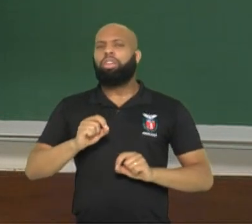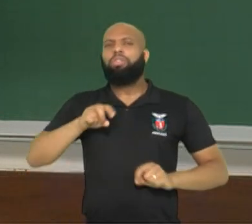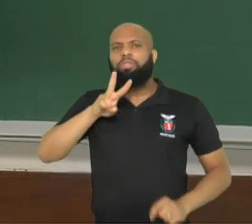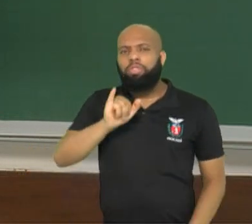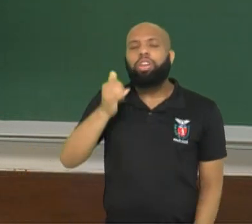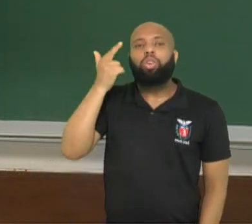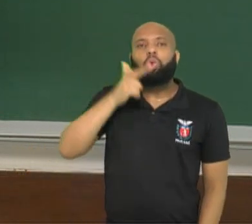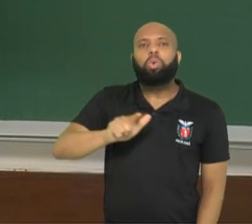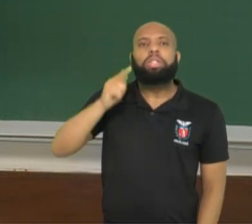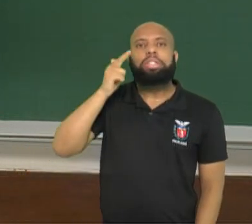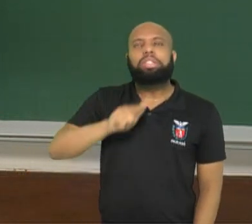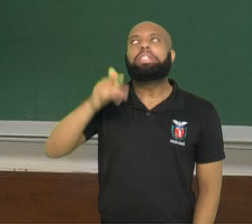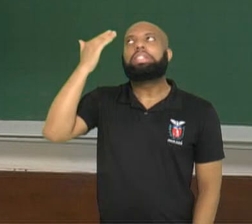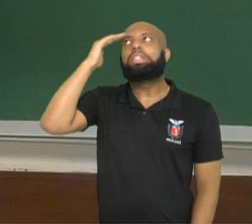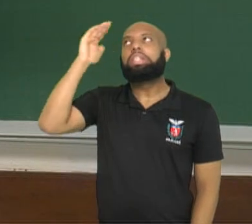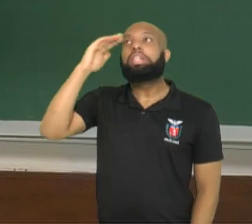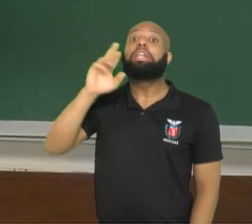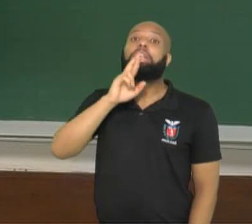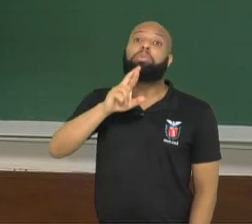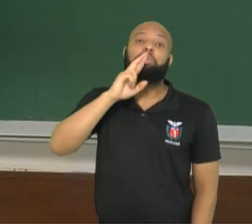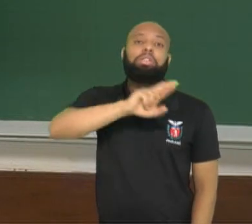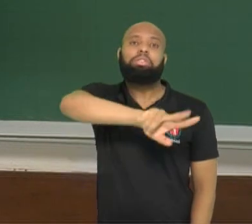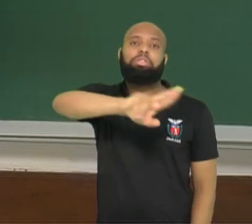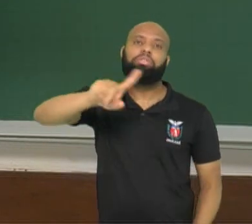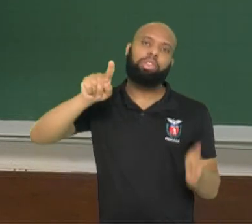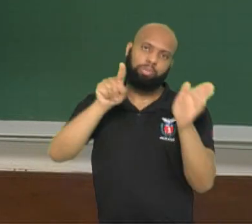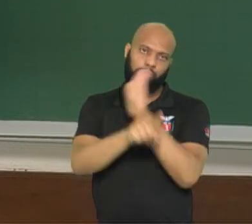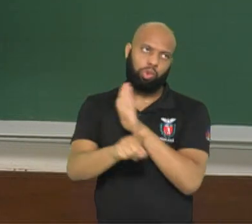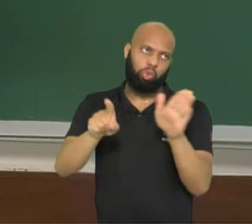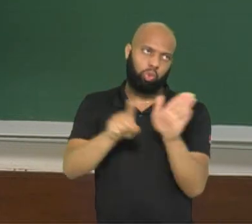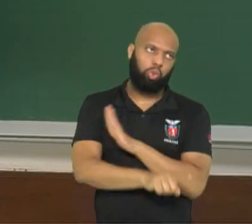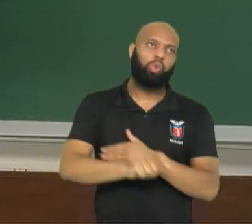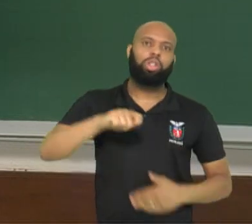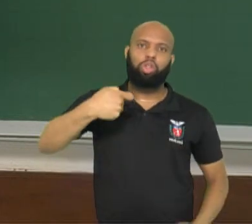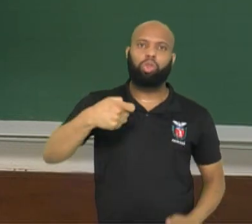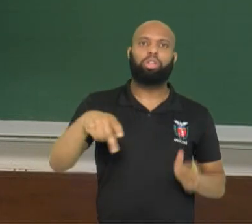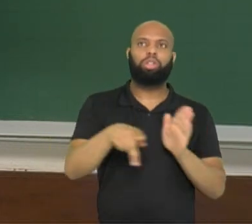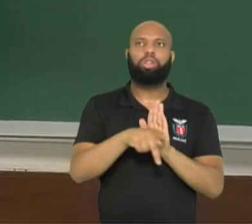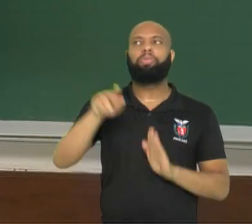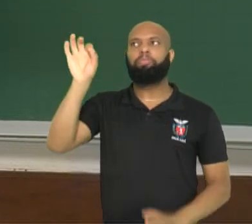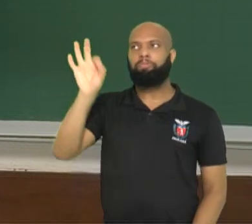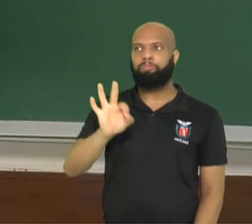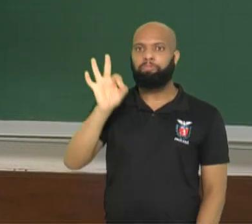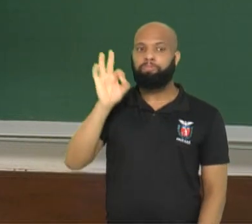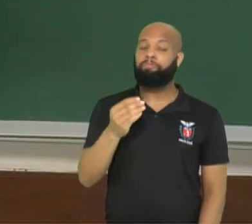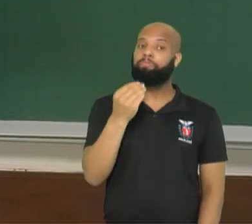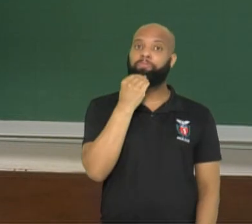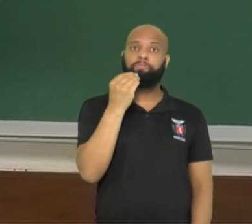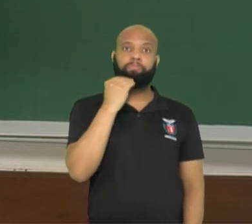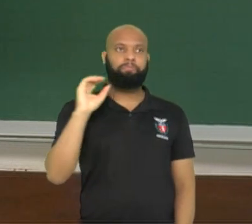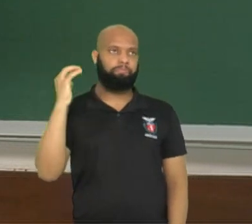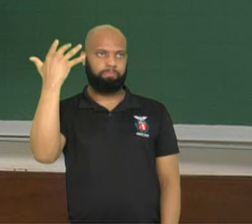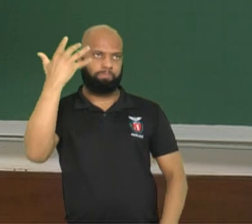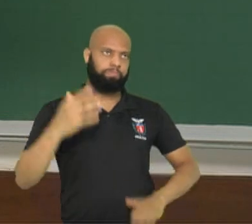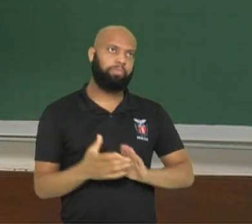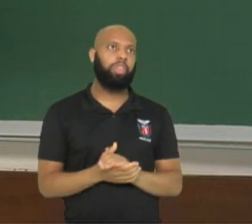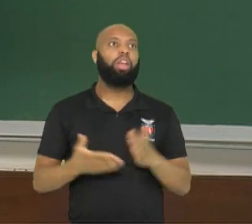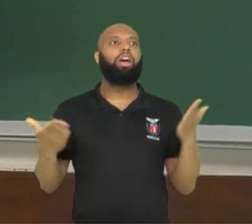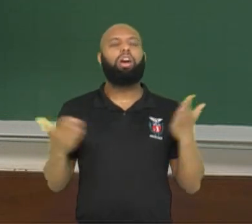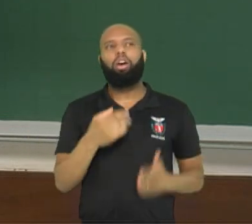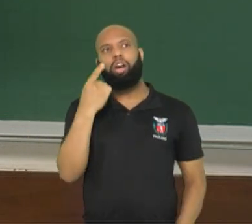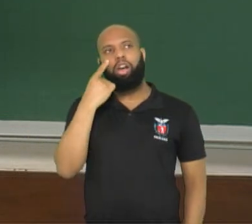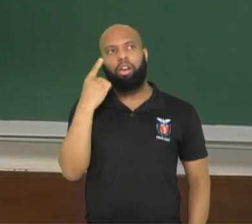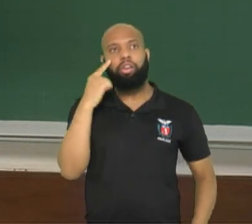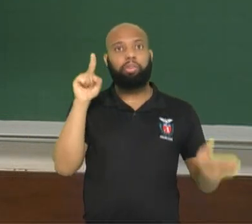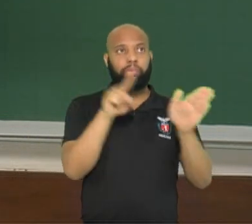esse conceito, você consegue resolver vários exercícios de probabilidade, ok? Então, veja